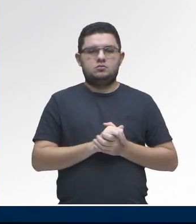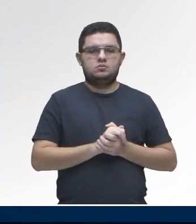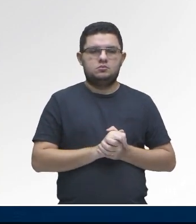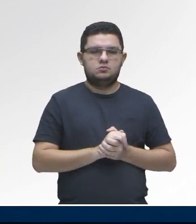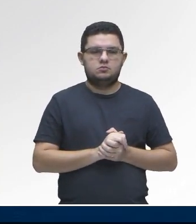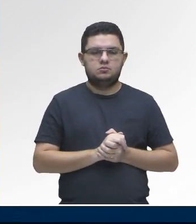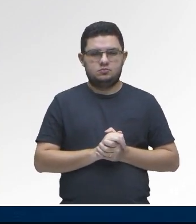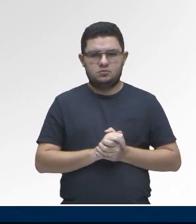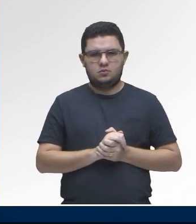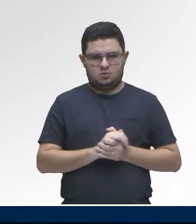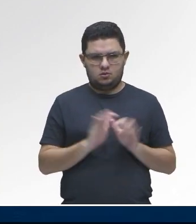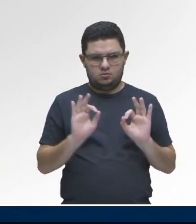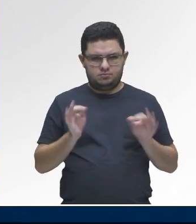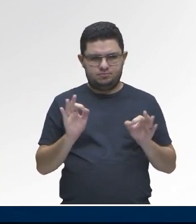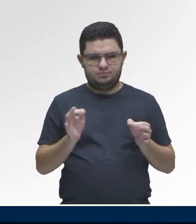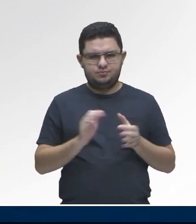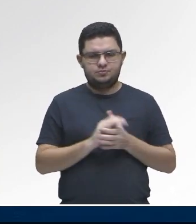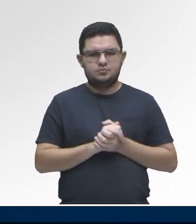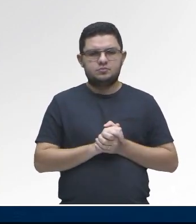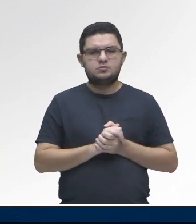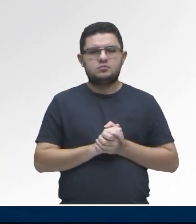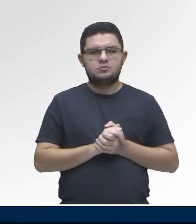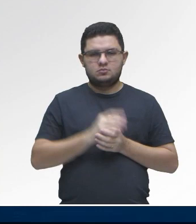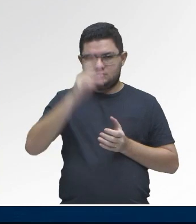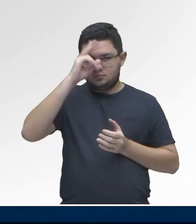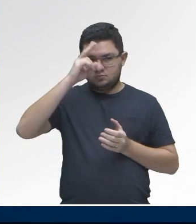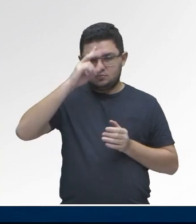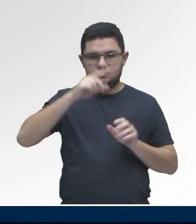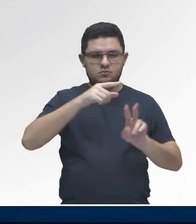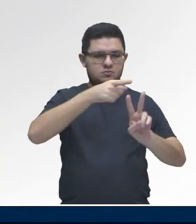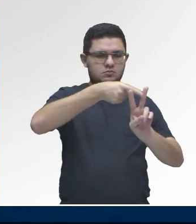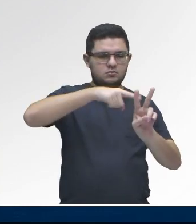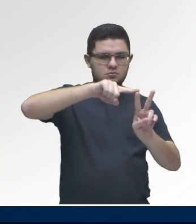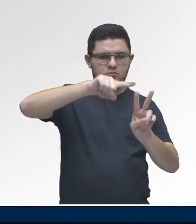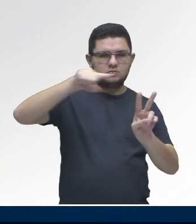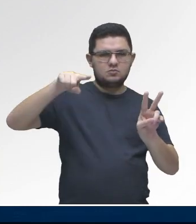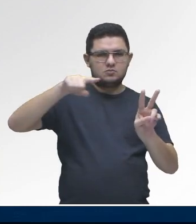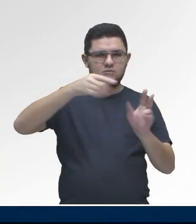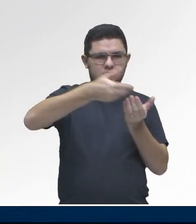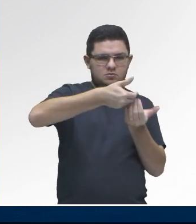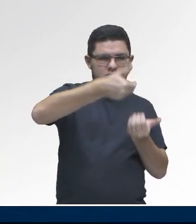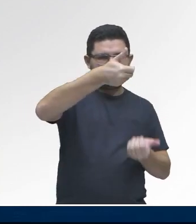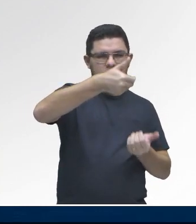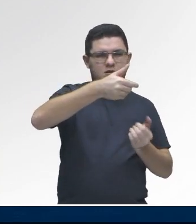Tá? Você separou as raízes, resolveu as divisões.